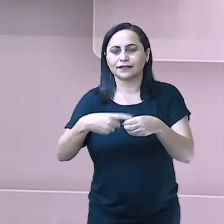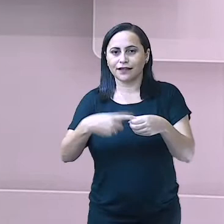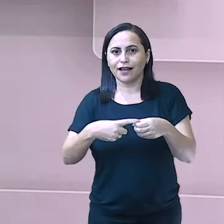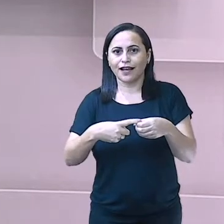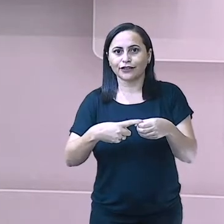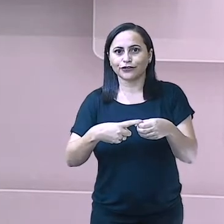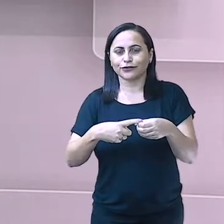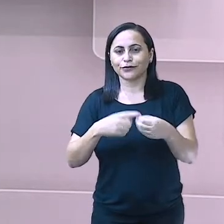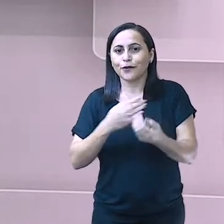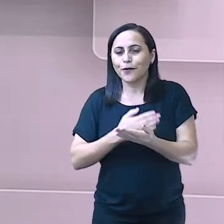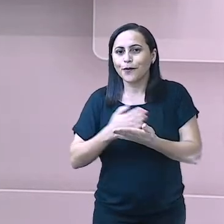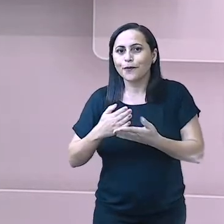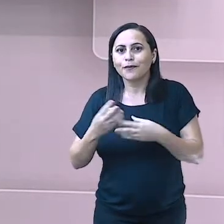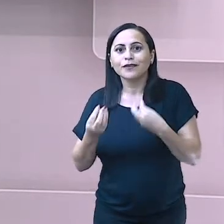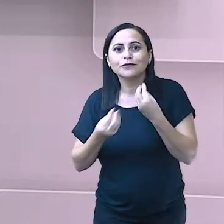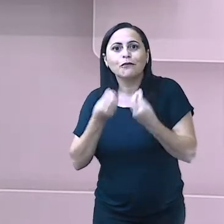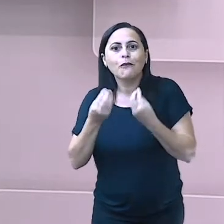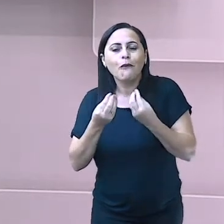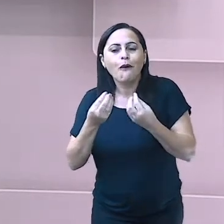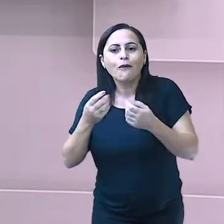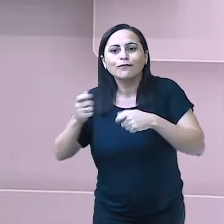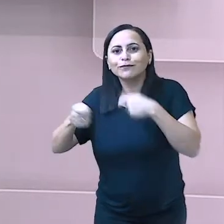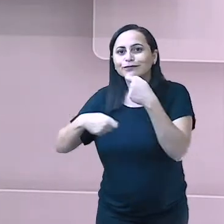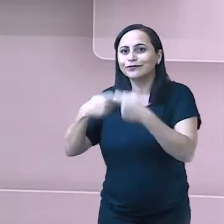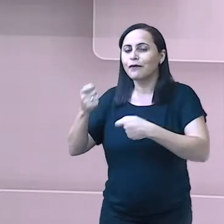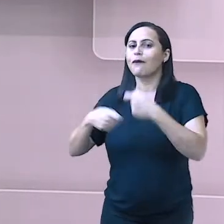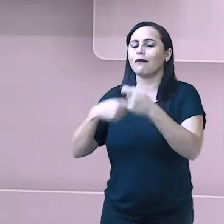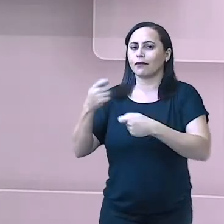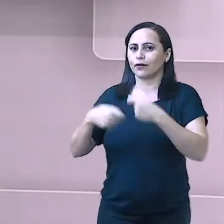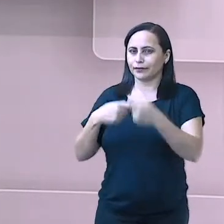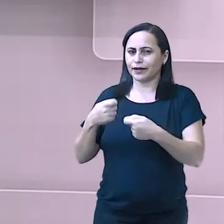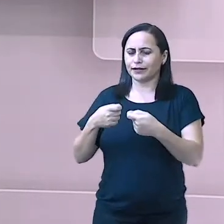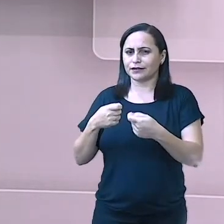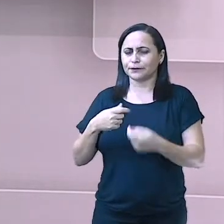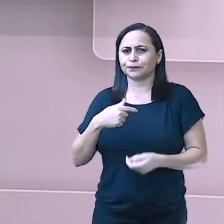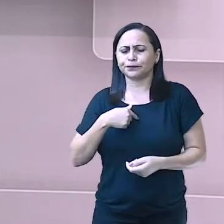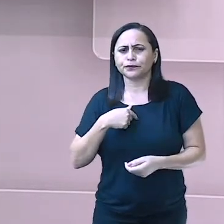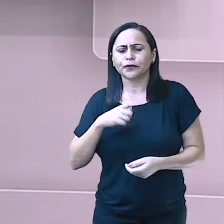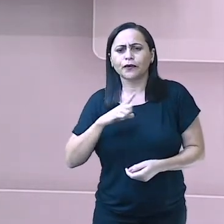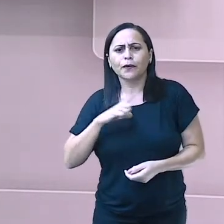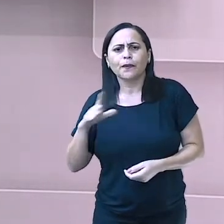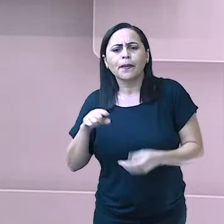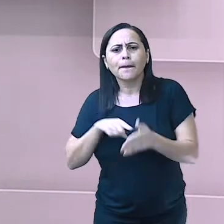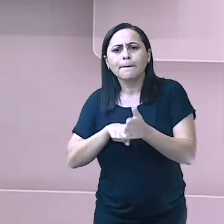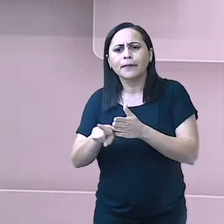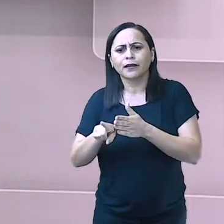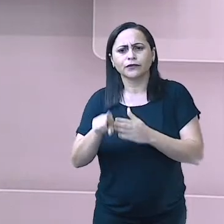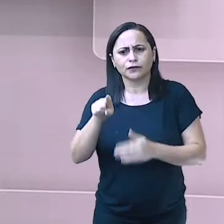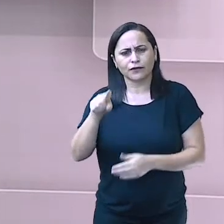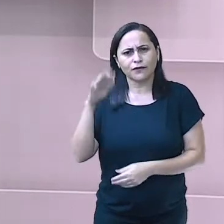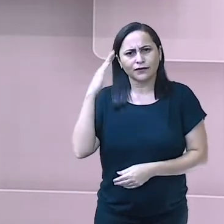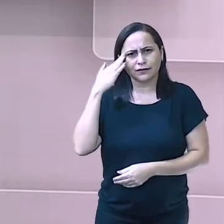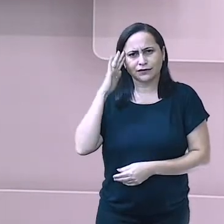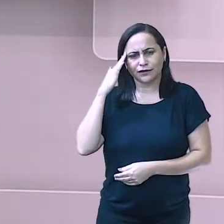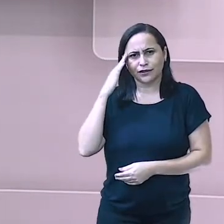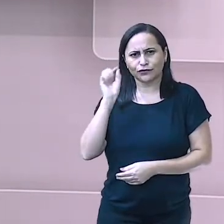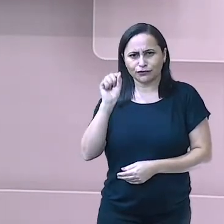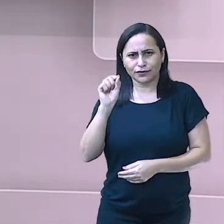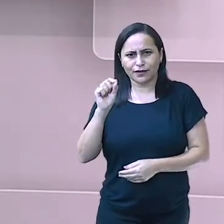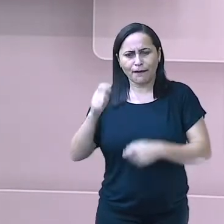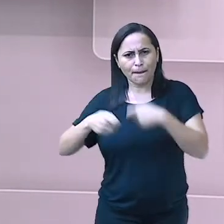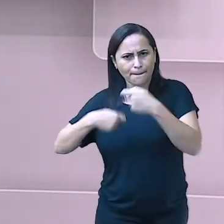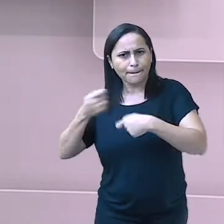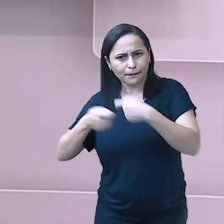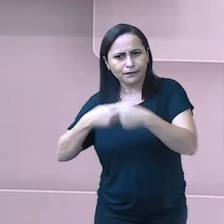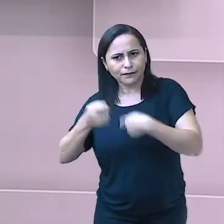do comércio. E eu começo aqui questionando com você uma pergunta. Você entende o que seria comércio? Você